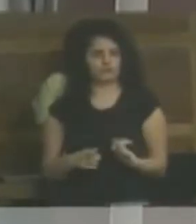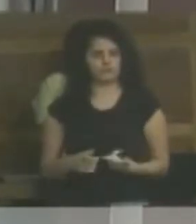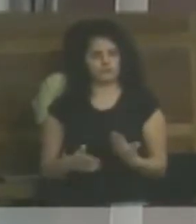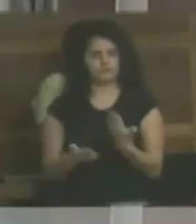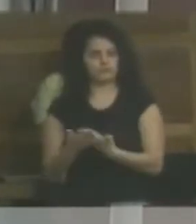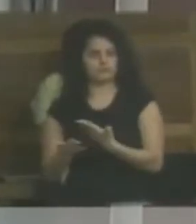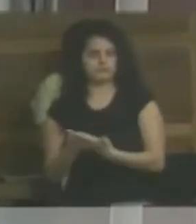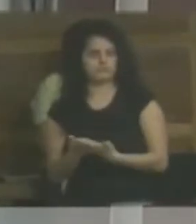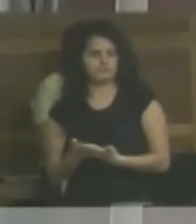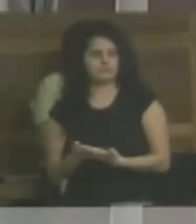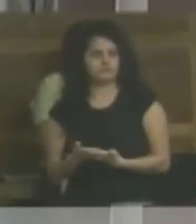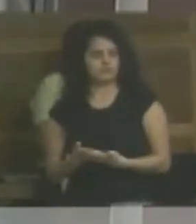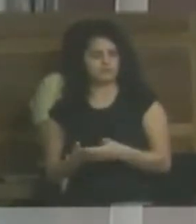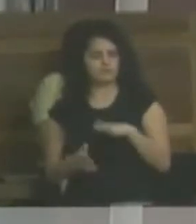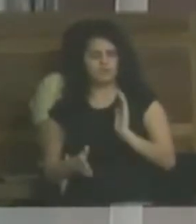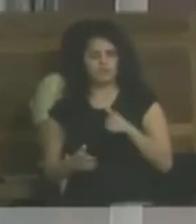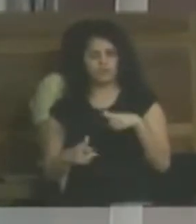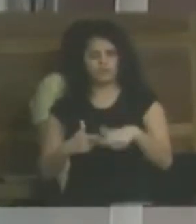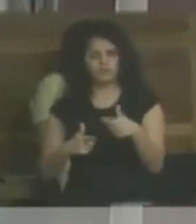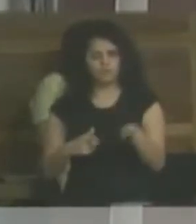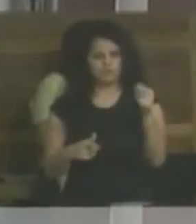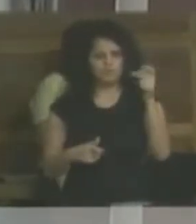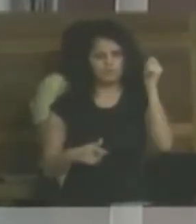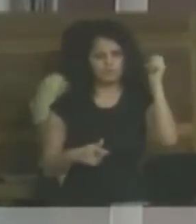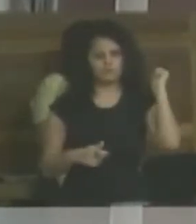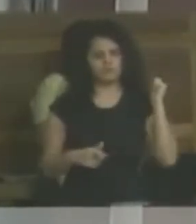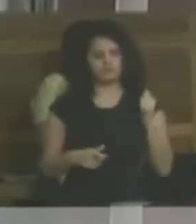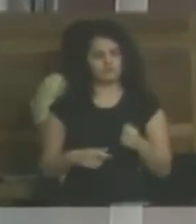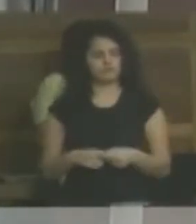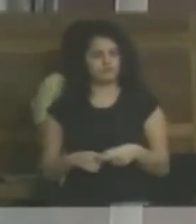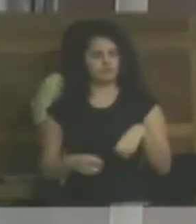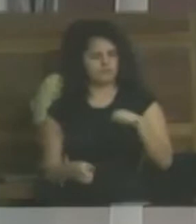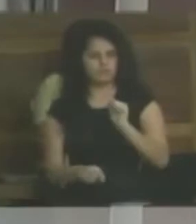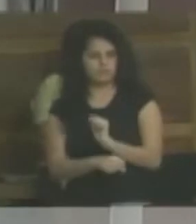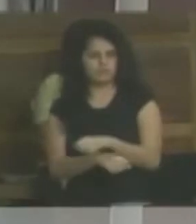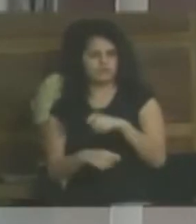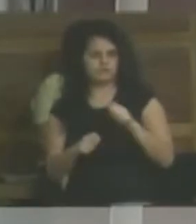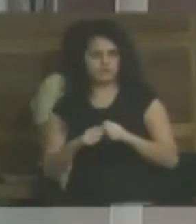fácil, e partir para o que realmente tem que ser, onde realmente tem que ser investido, que é na educação.